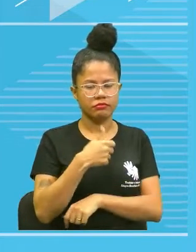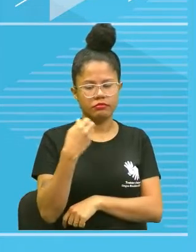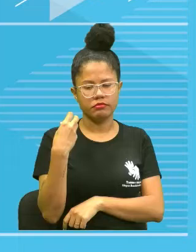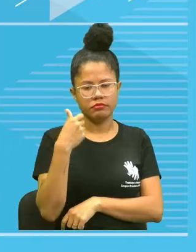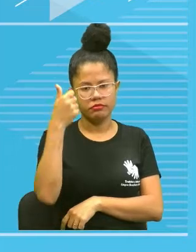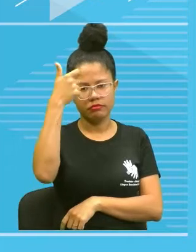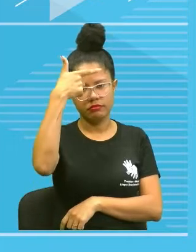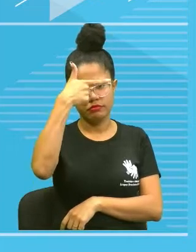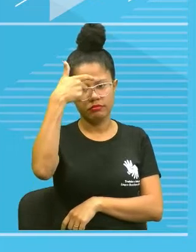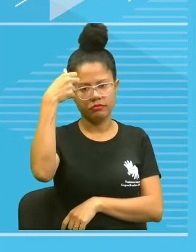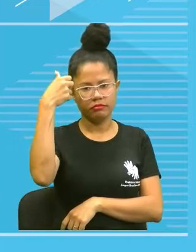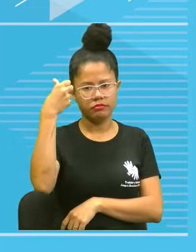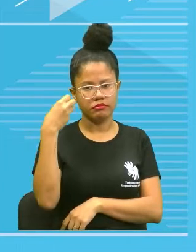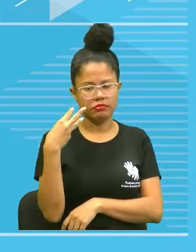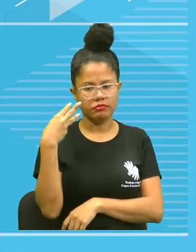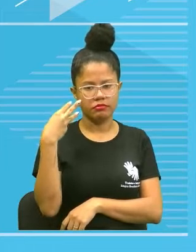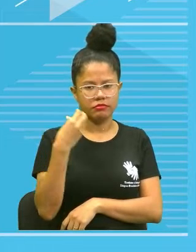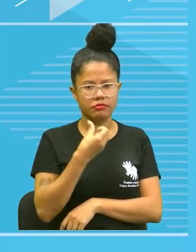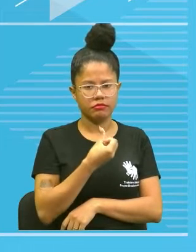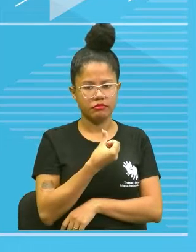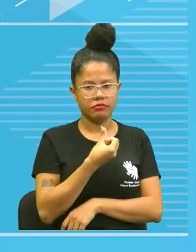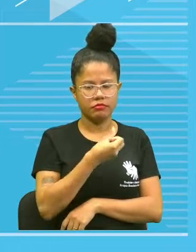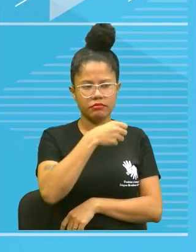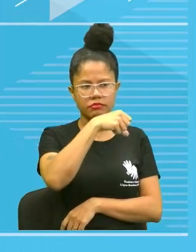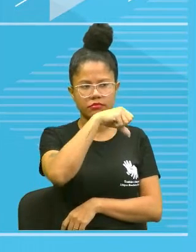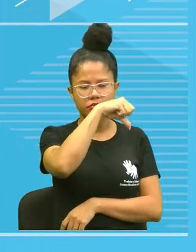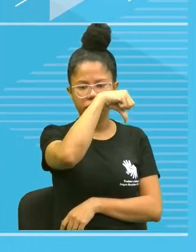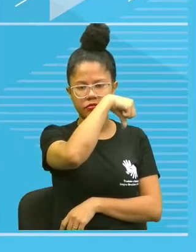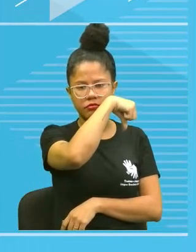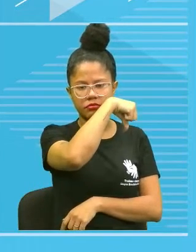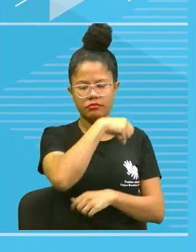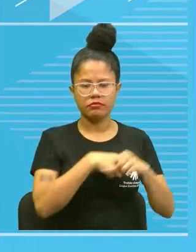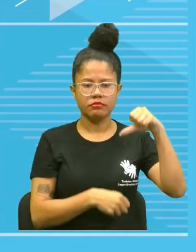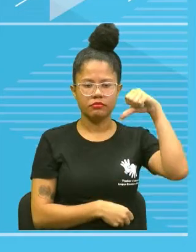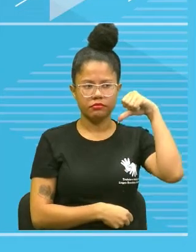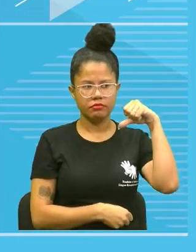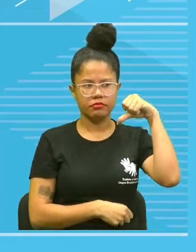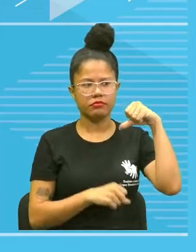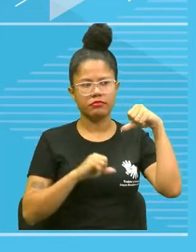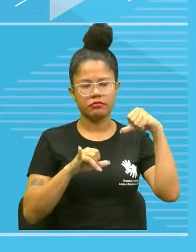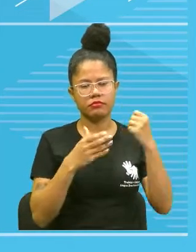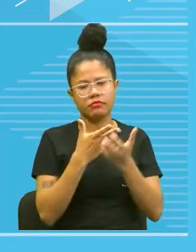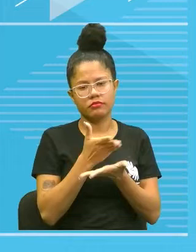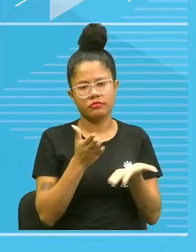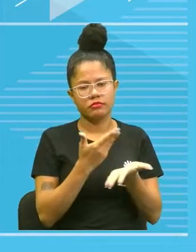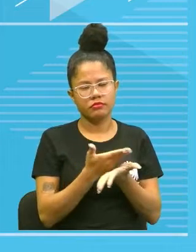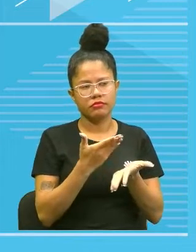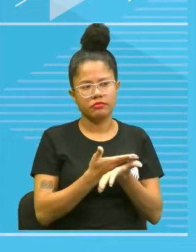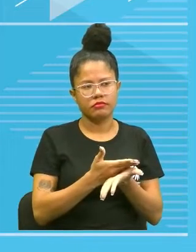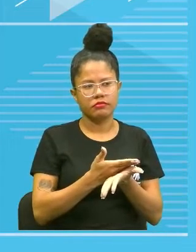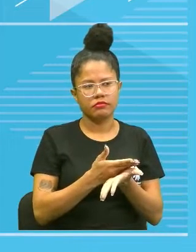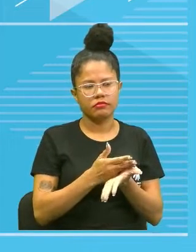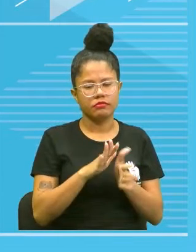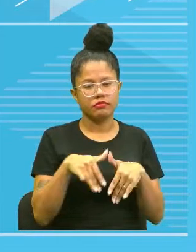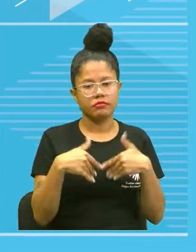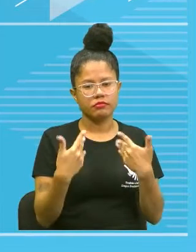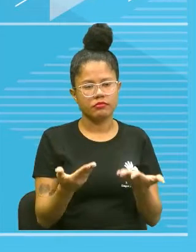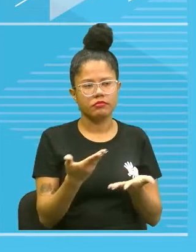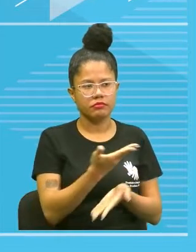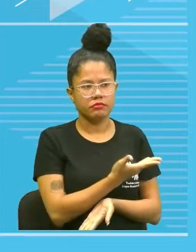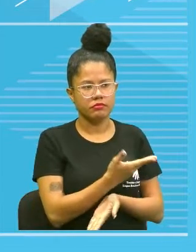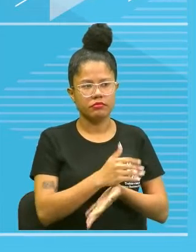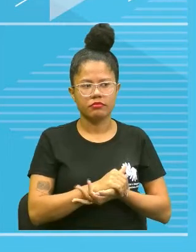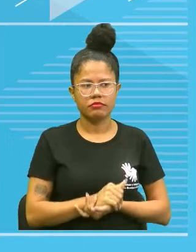horas, 6 horas, 9 horas. Quando você fala de trabalho em sentido horário, significa que